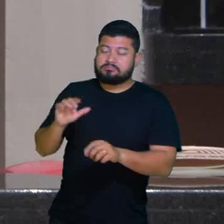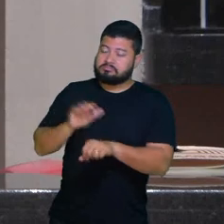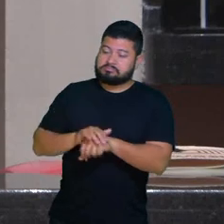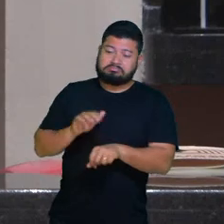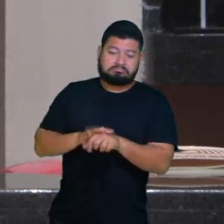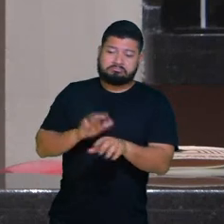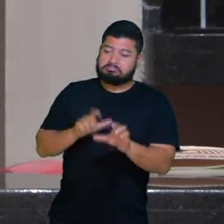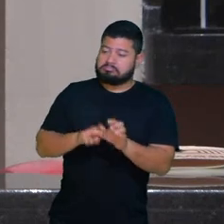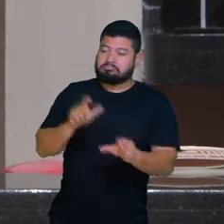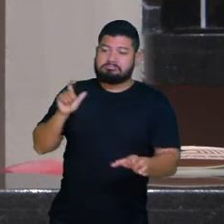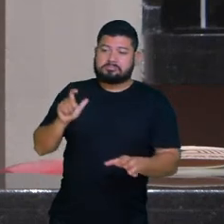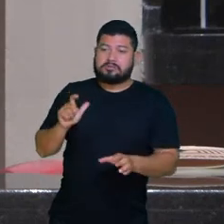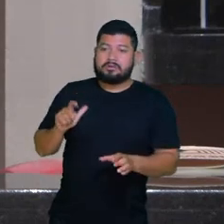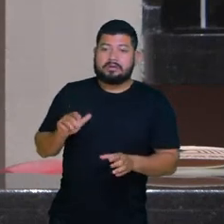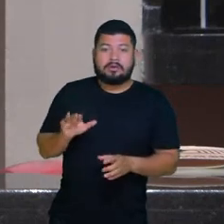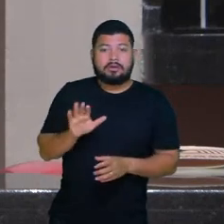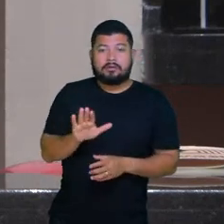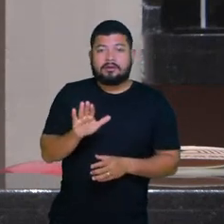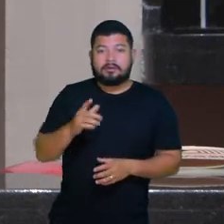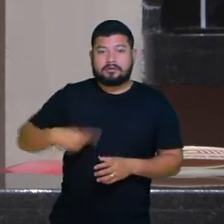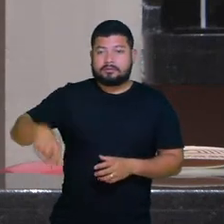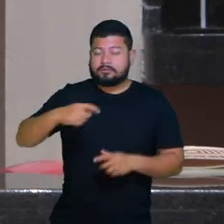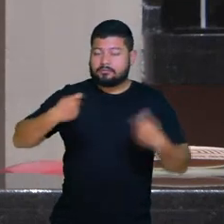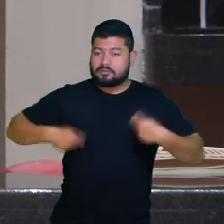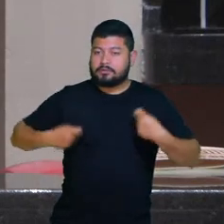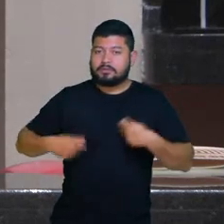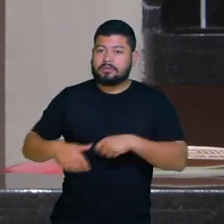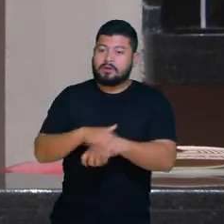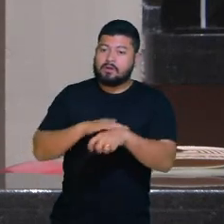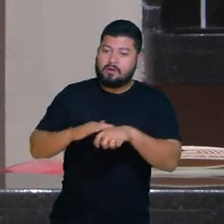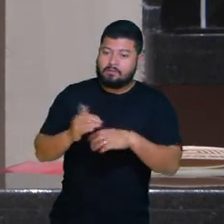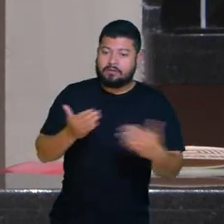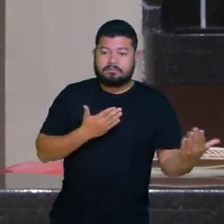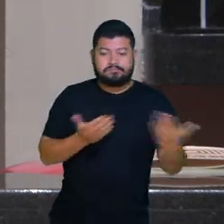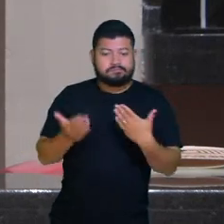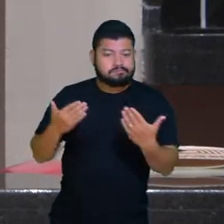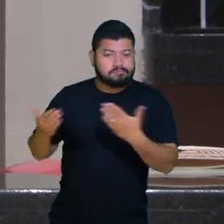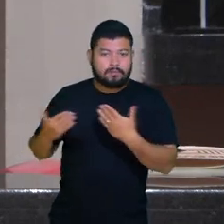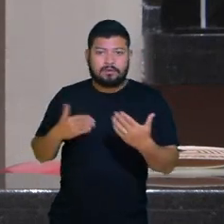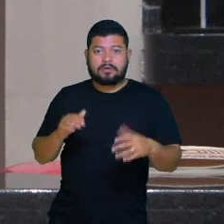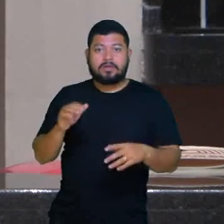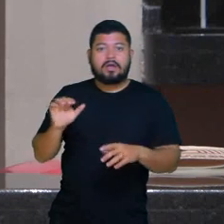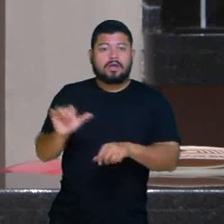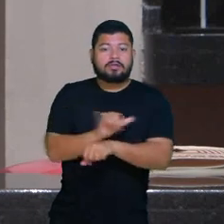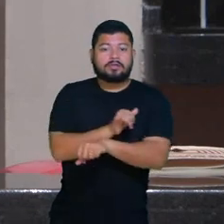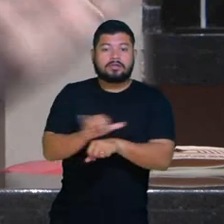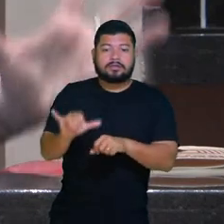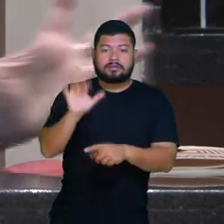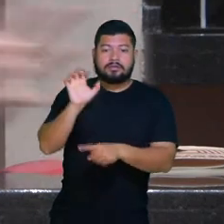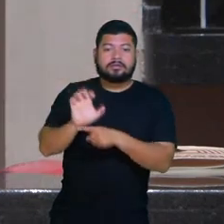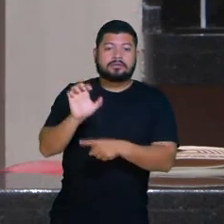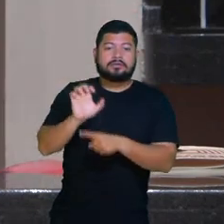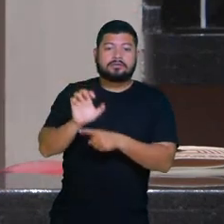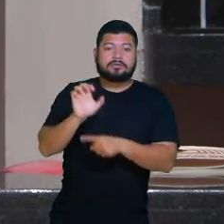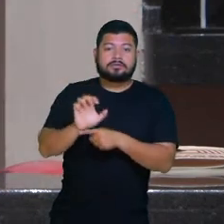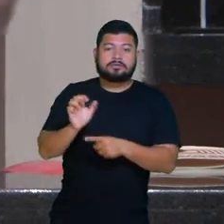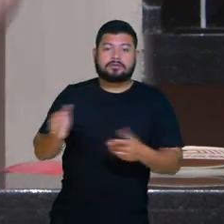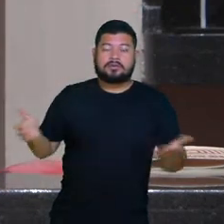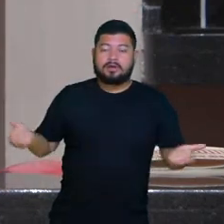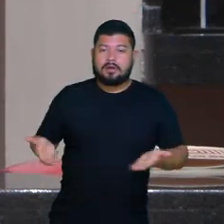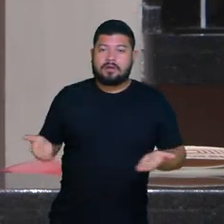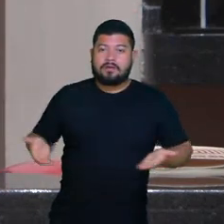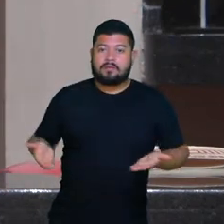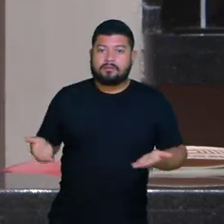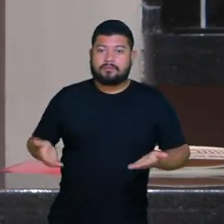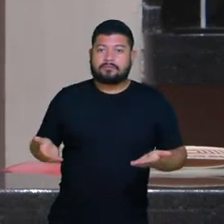autonomia mas que a gente precisa dialogar com essa estratégia Estadual Então eu queria fazer um pouco essa